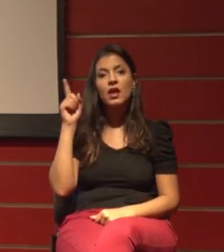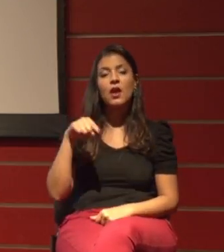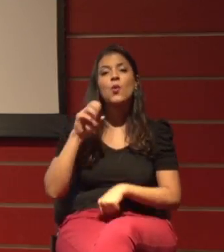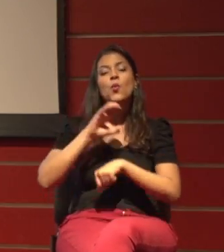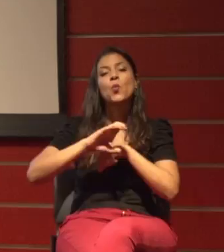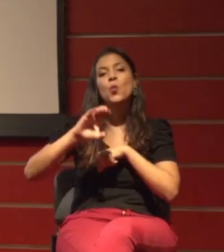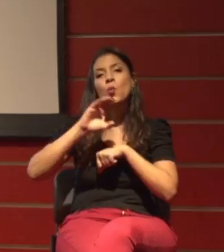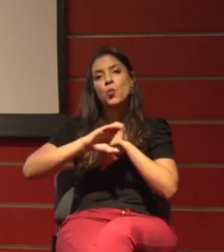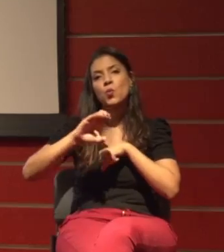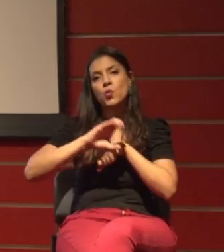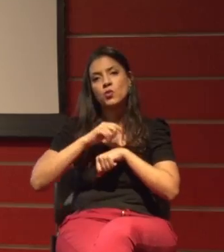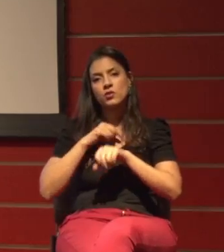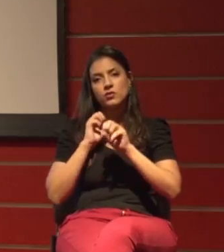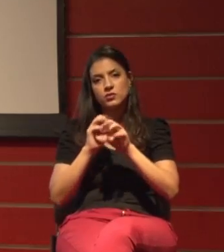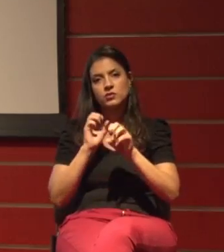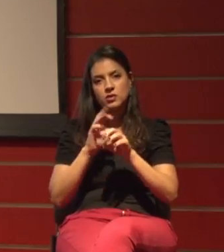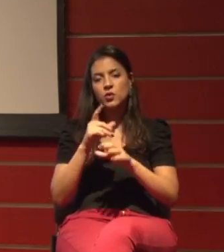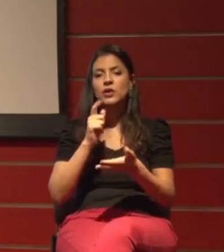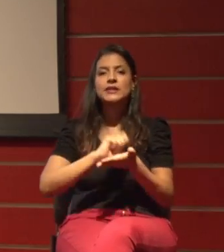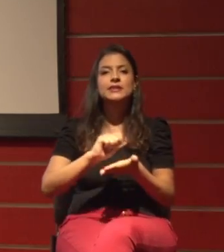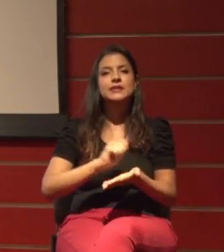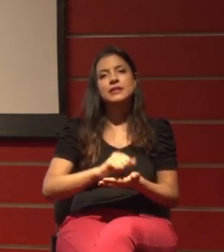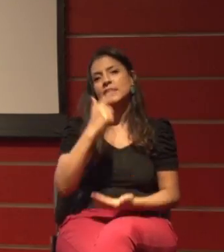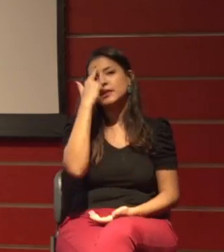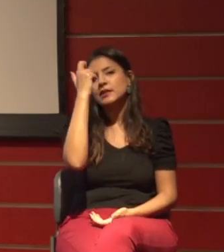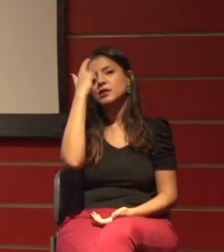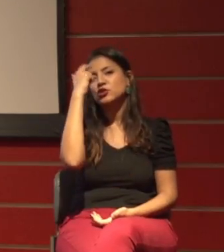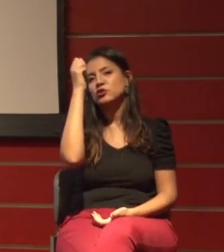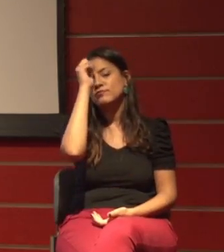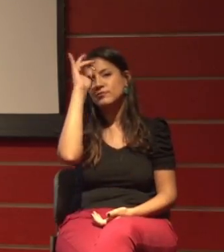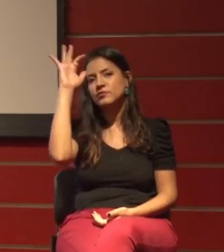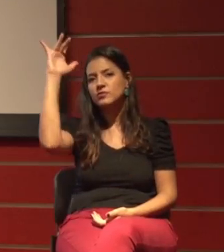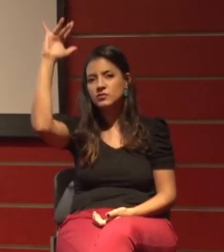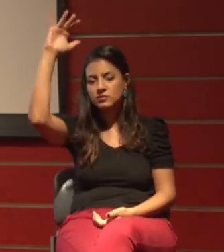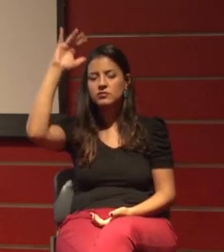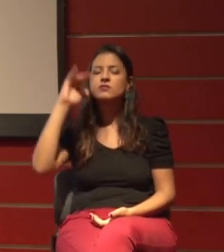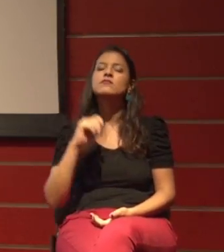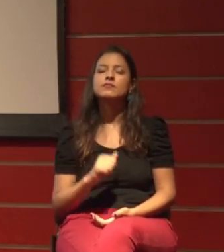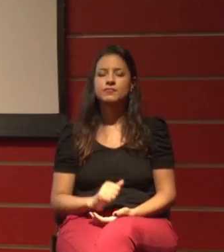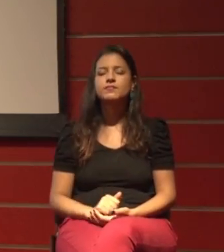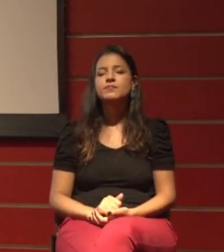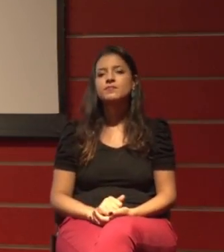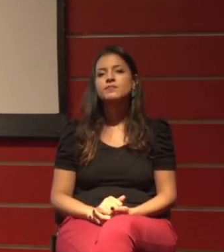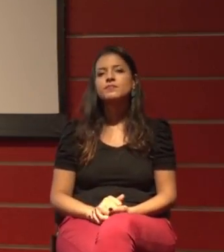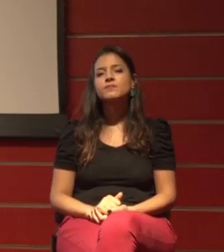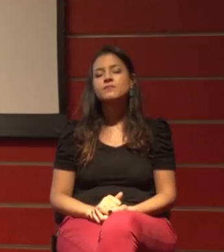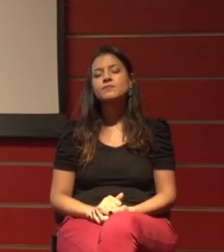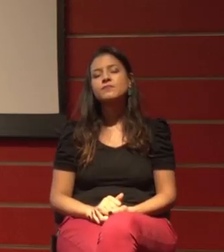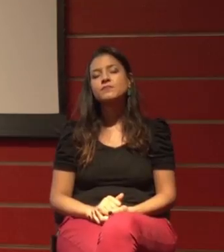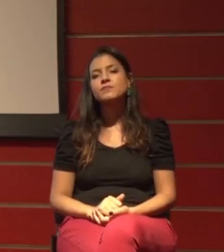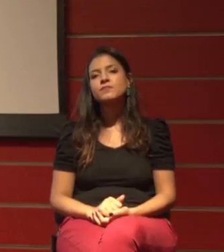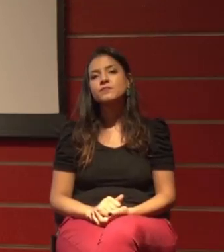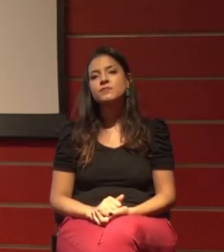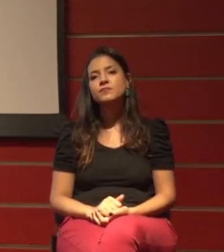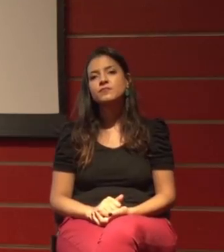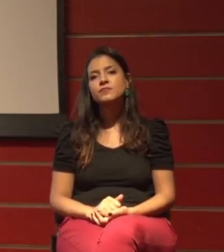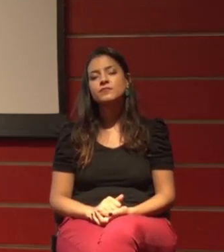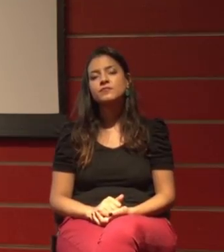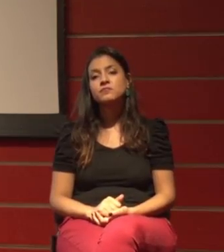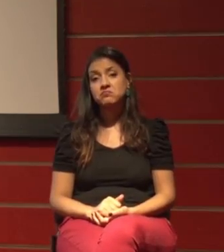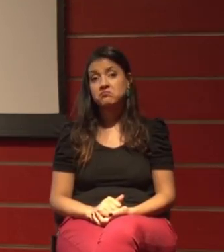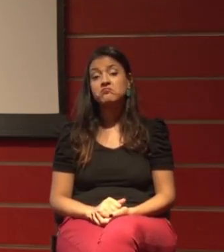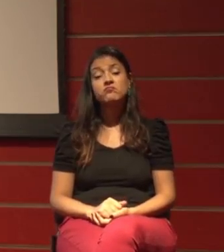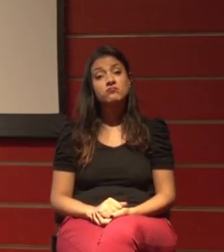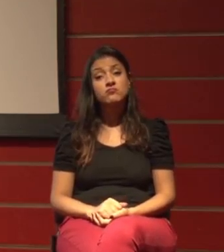eh de escrita criativa desenvolvimento de de escrita criativa e Ou seja é algo que